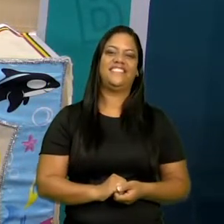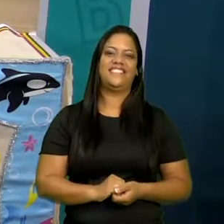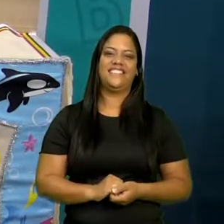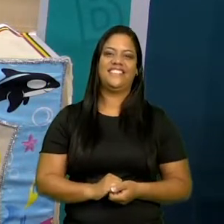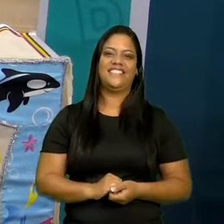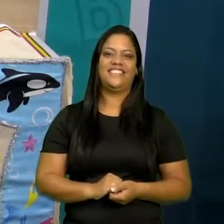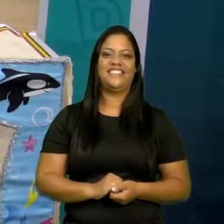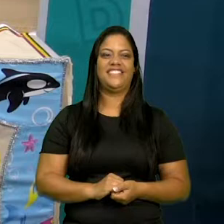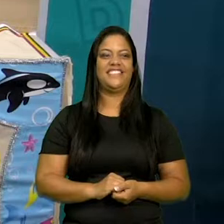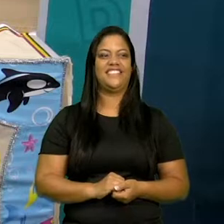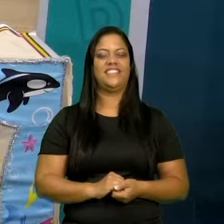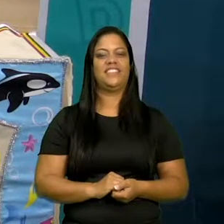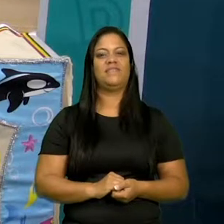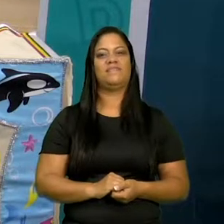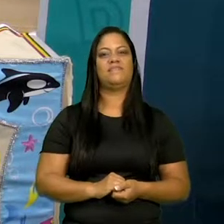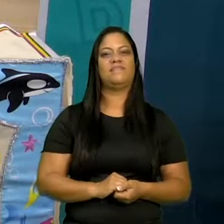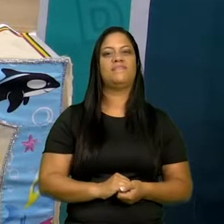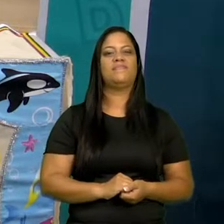Vamos!